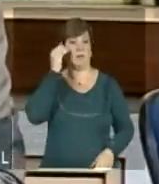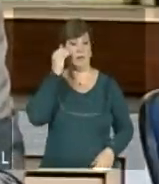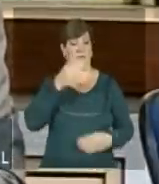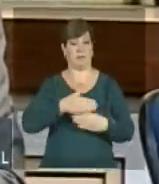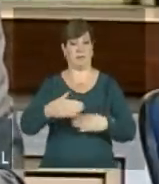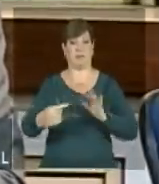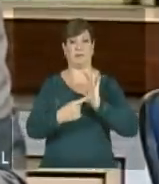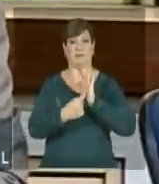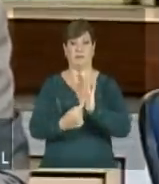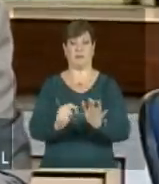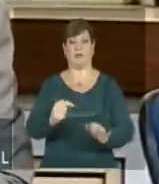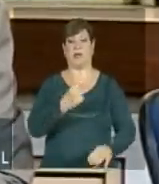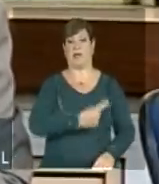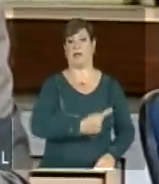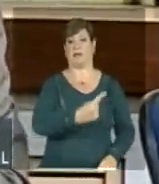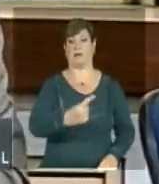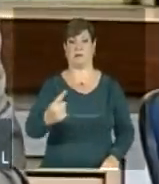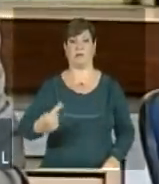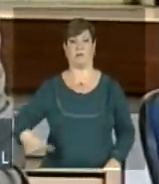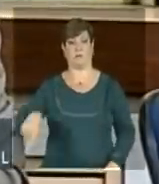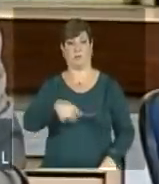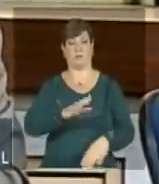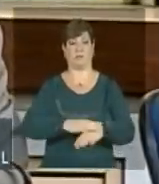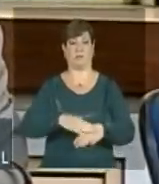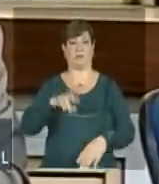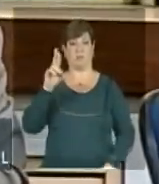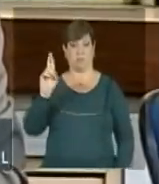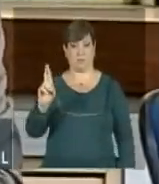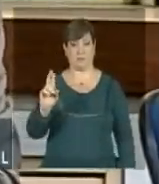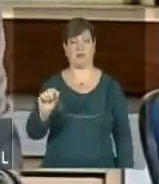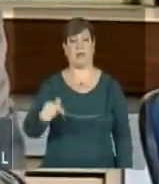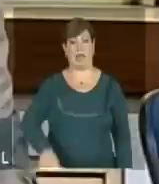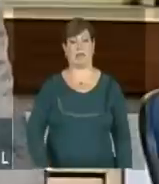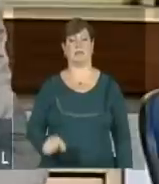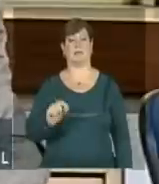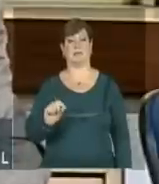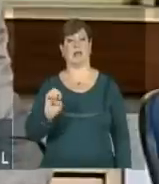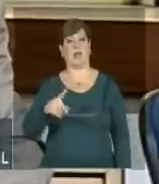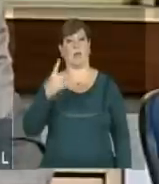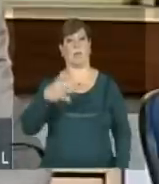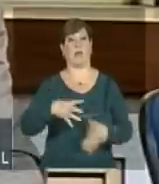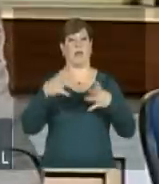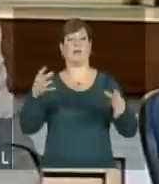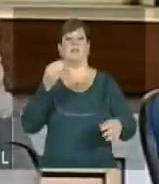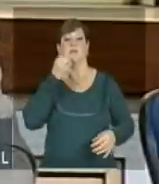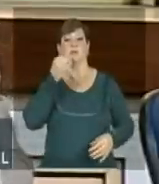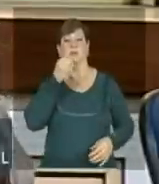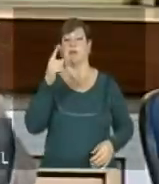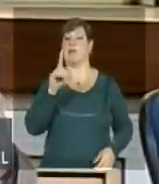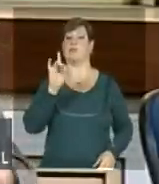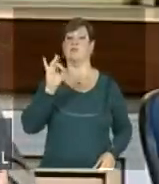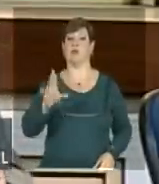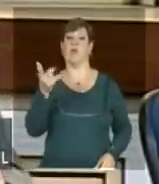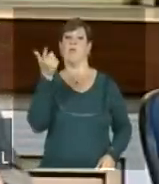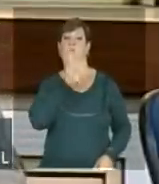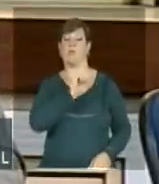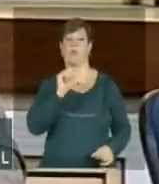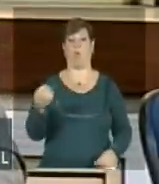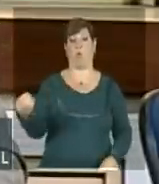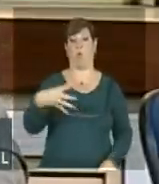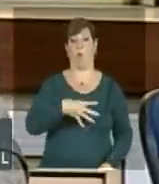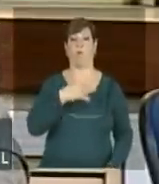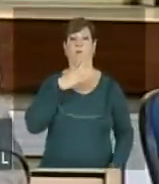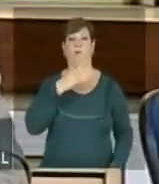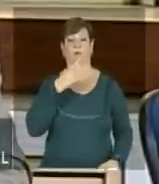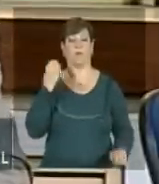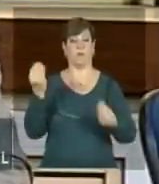à apresentação de cada uma delas por seus responsáveis. Essa é uma grande oportunidade, não apenas de aquisição de novos